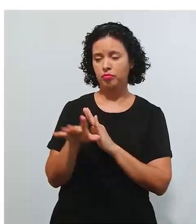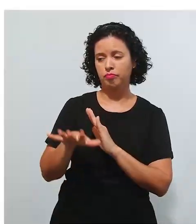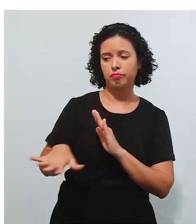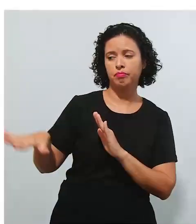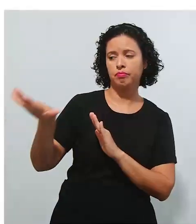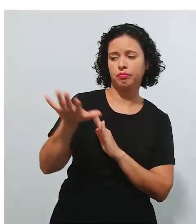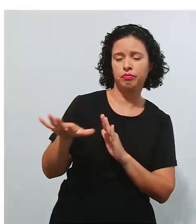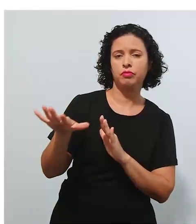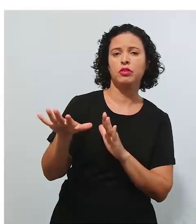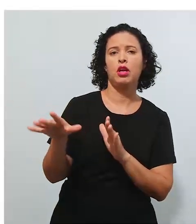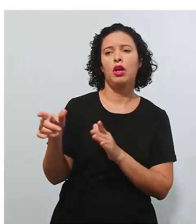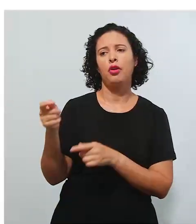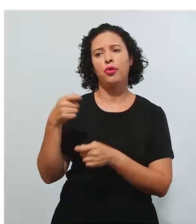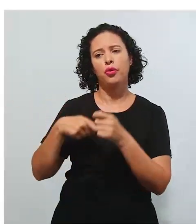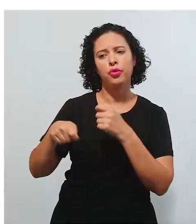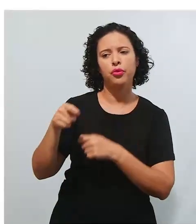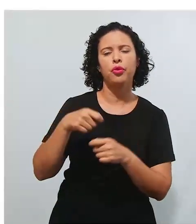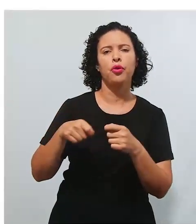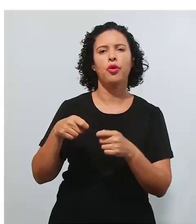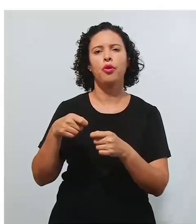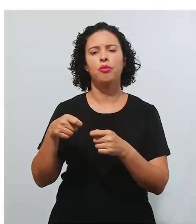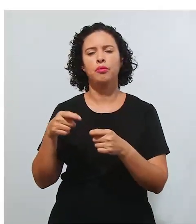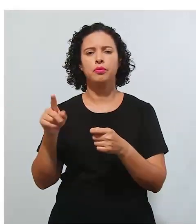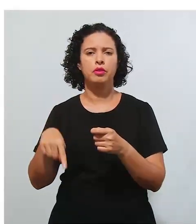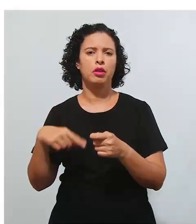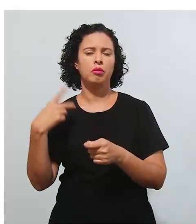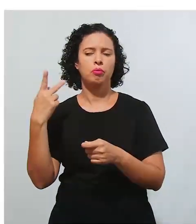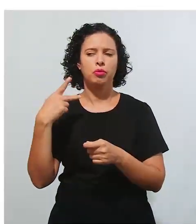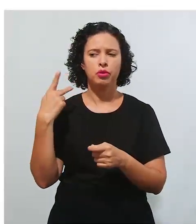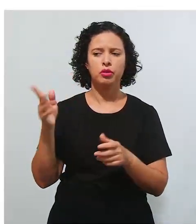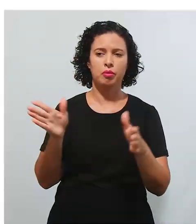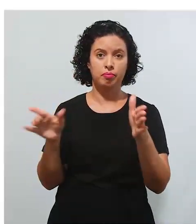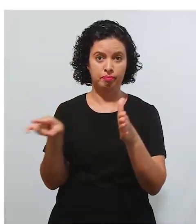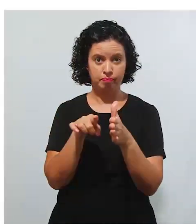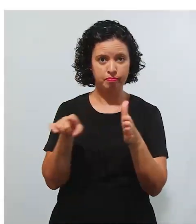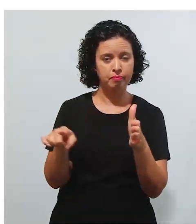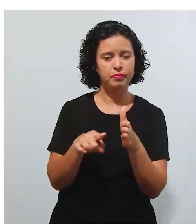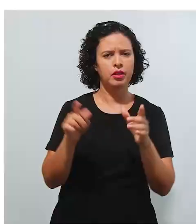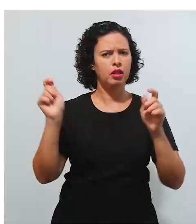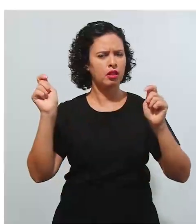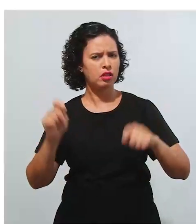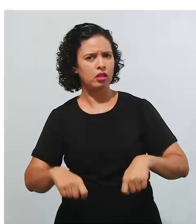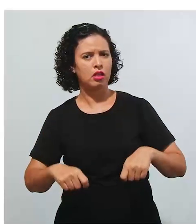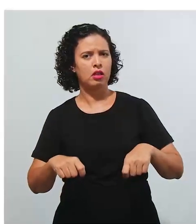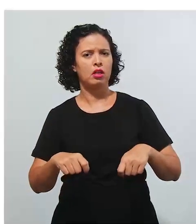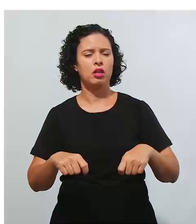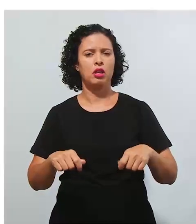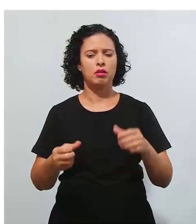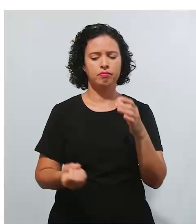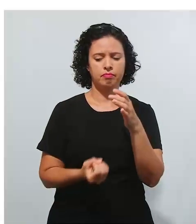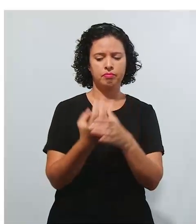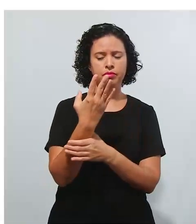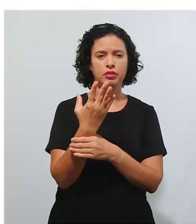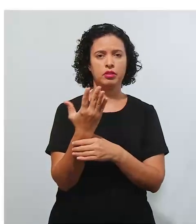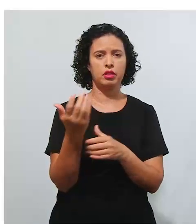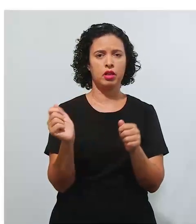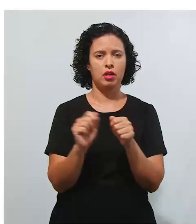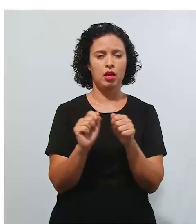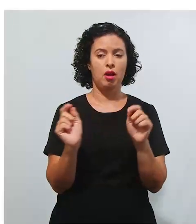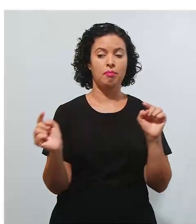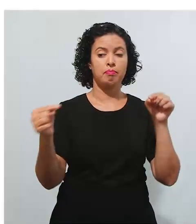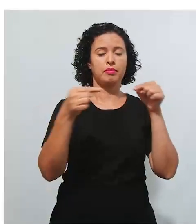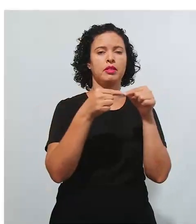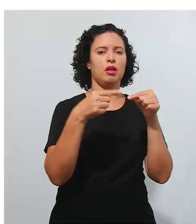e política de um período determinado, a capacidade de formular e executar políticas públicas, por